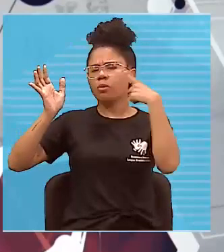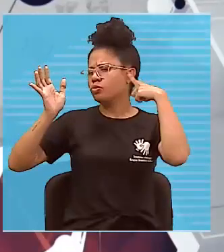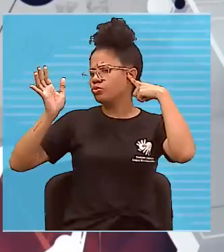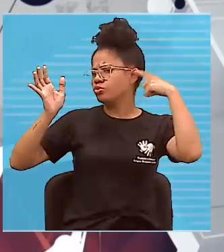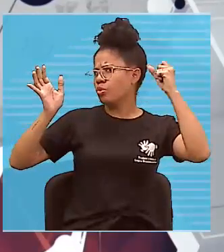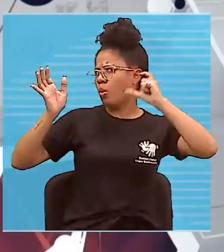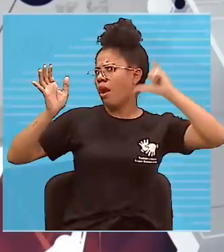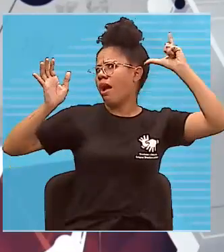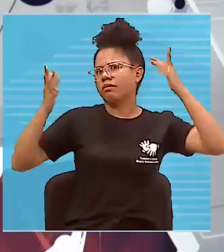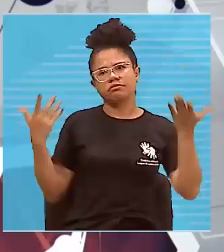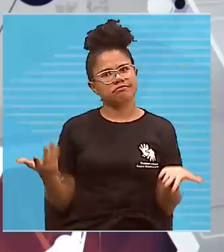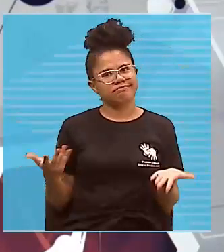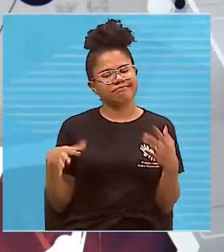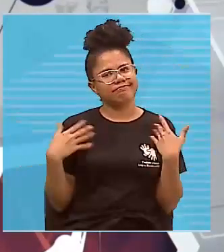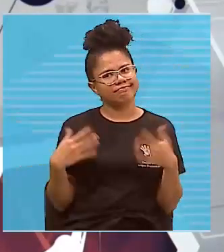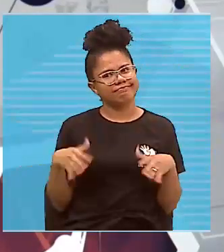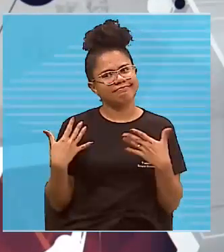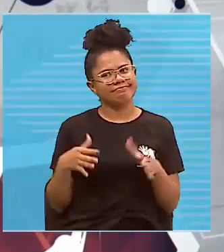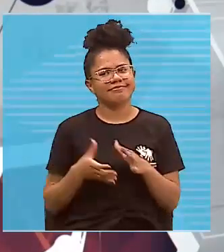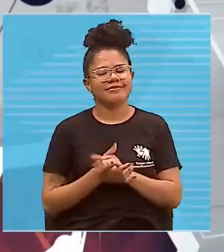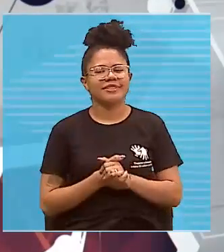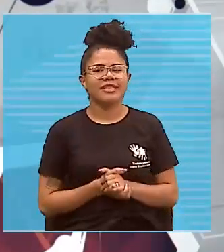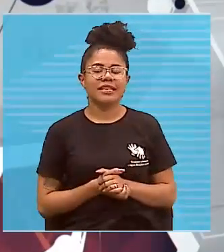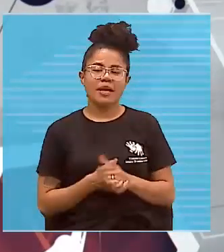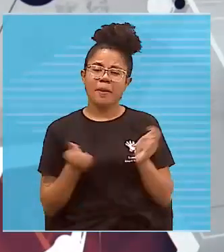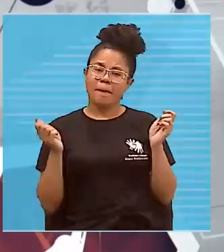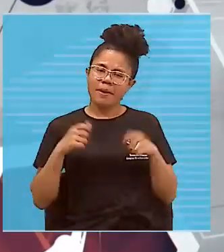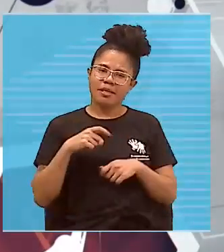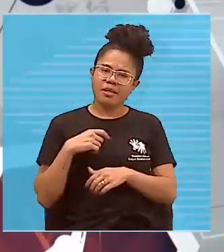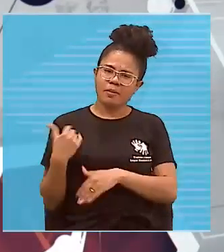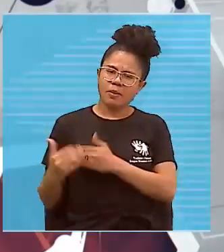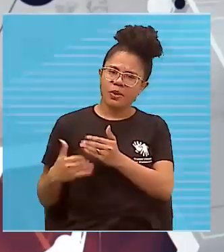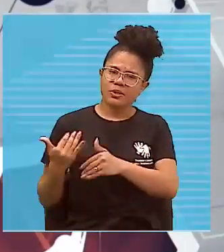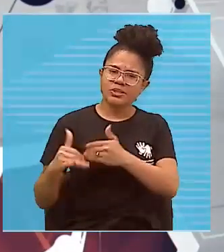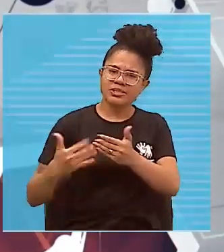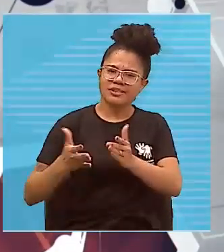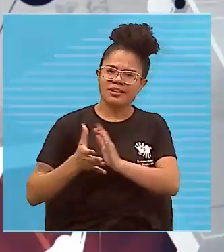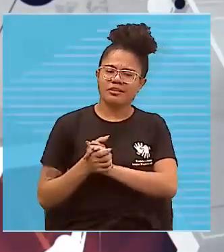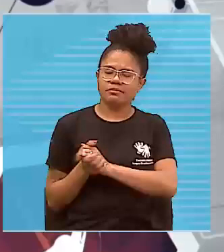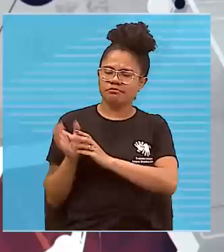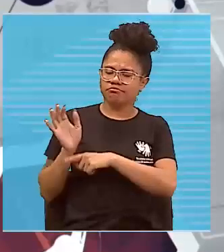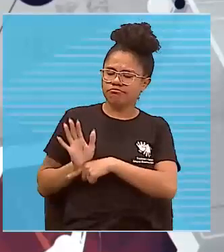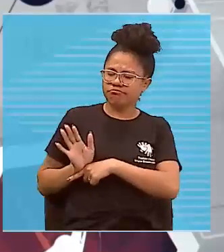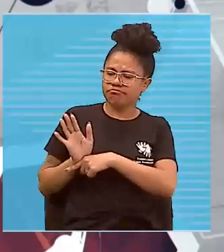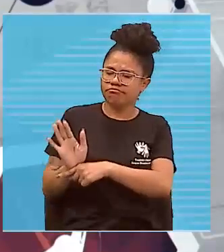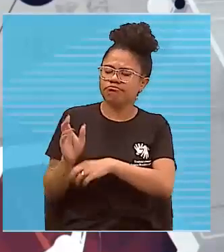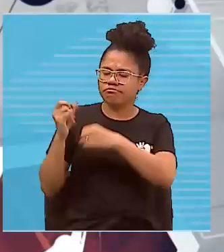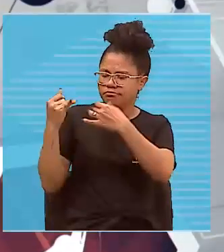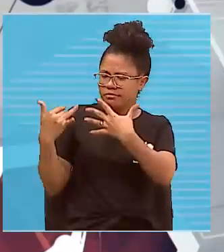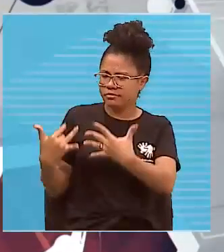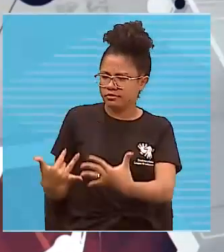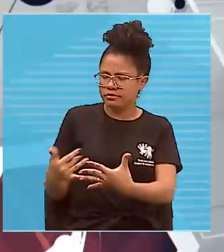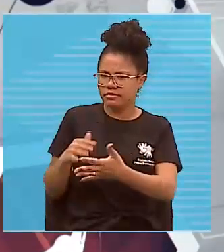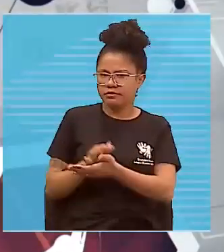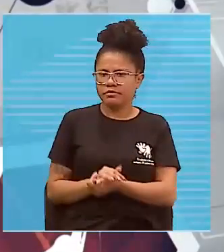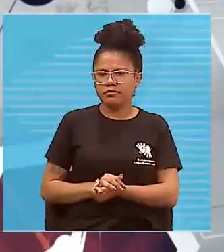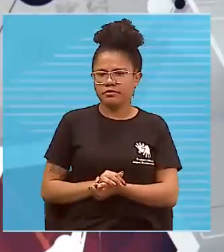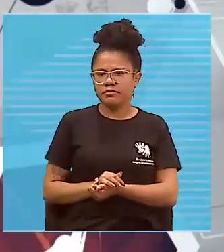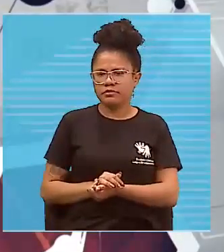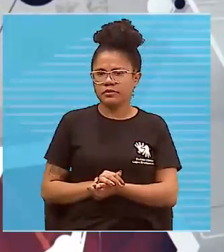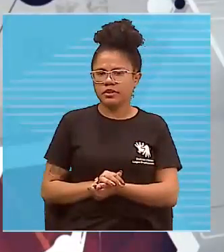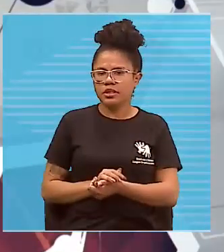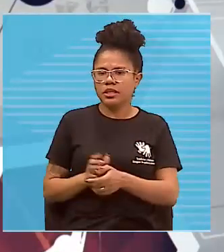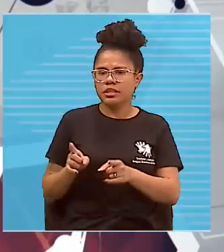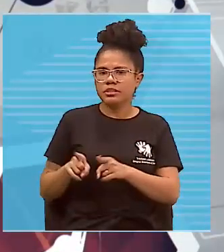né? Mas há de se ter um processo de educação, né? A gente precisa explicar e a gente precisa